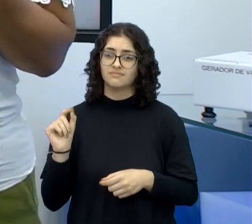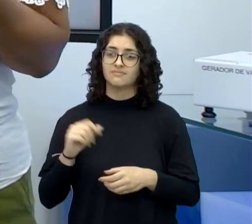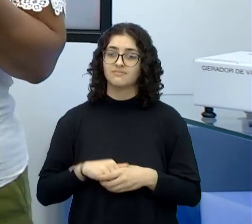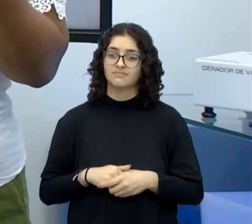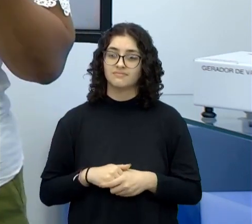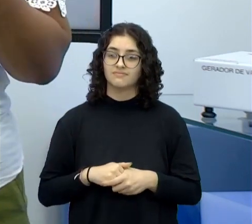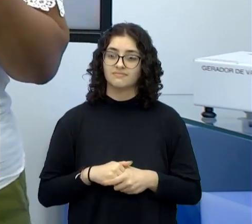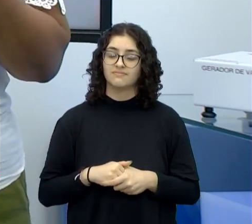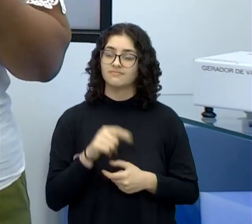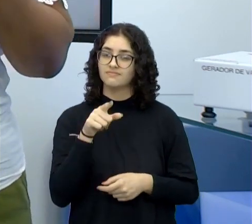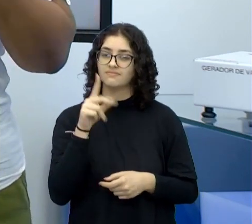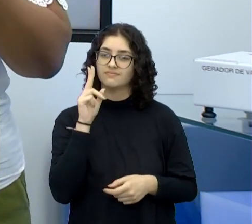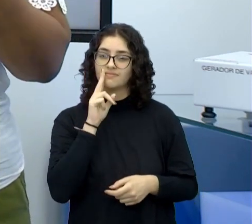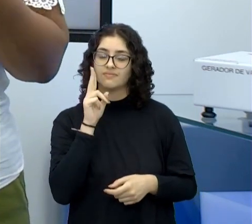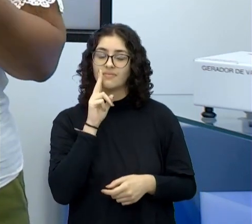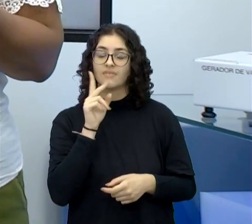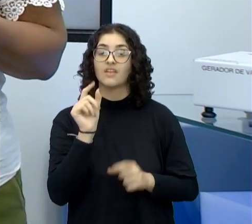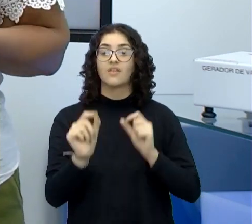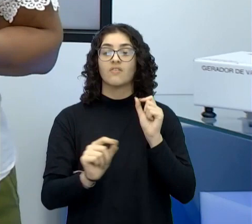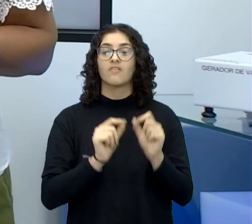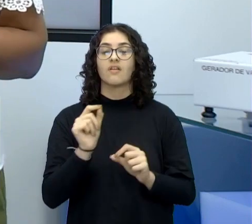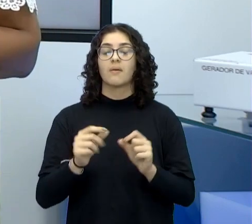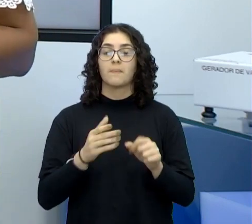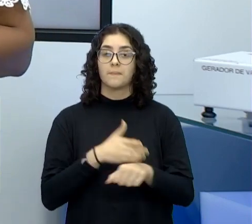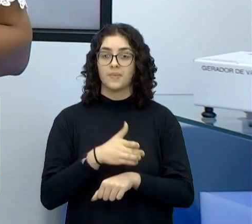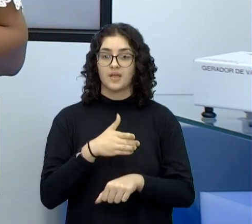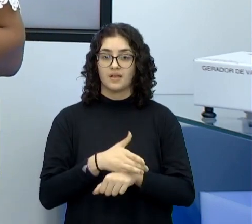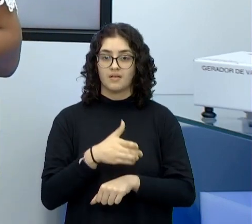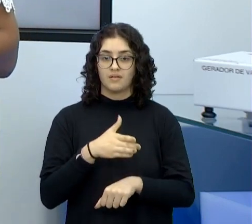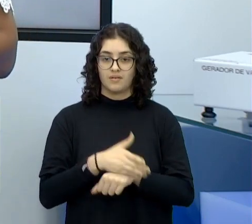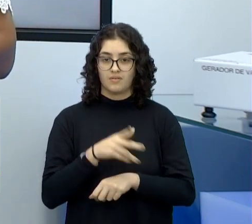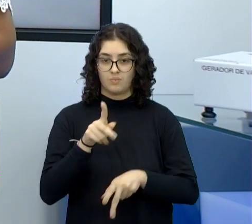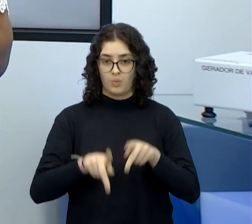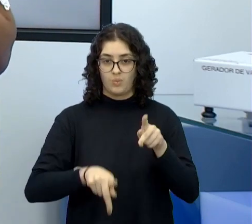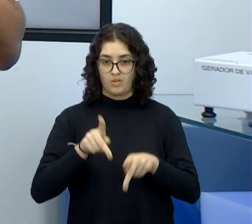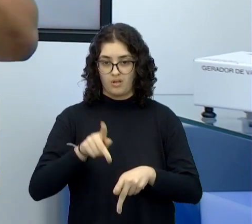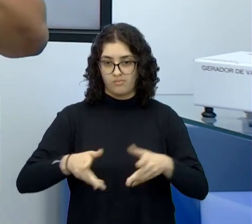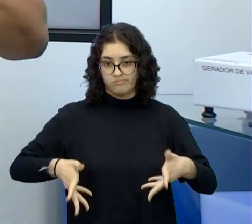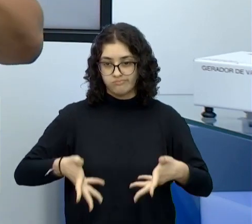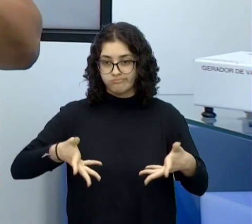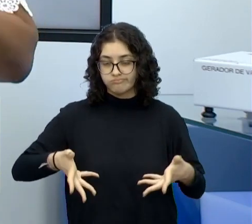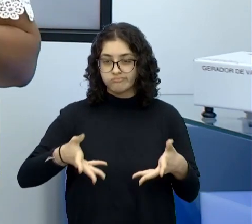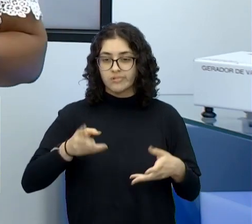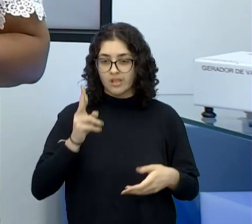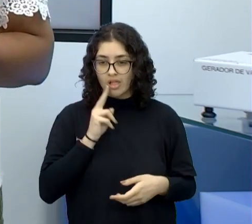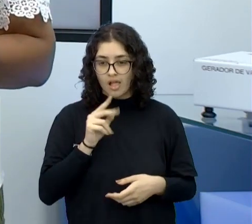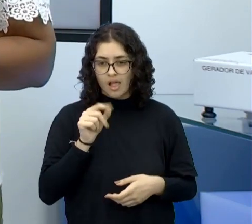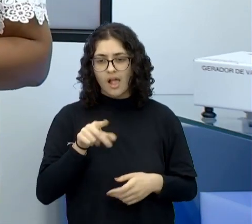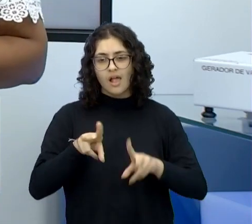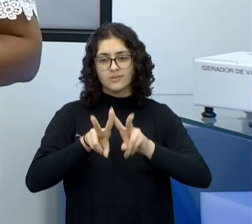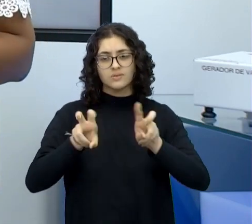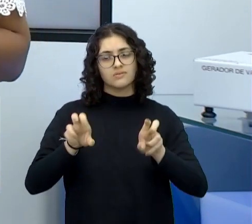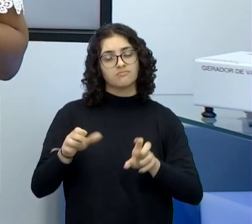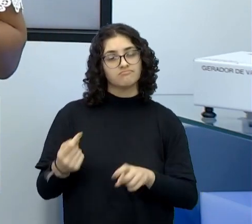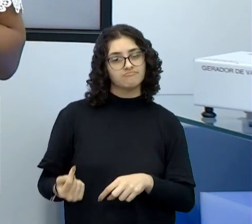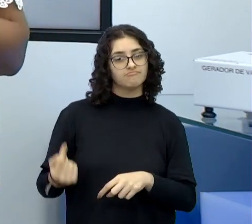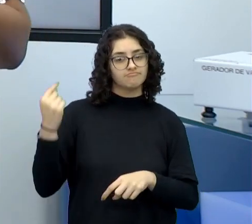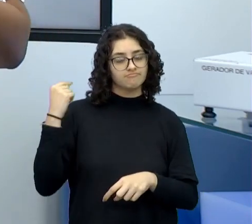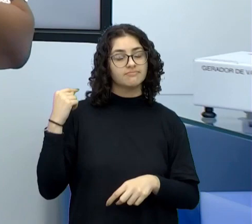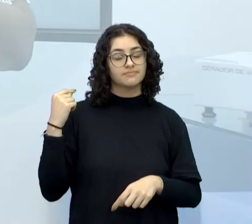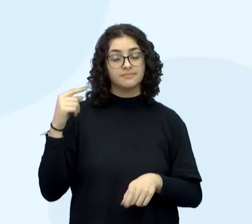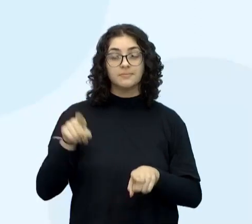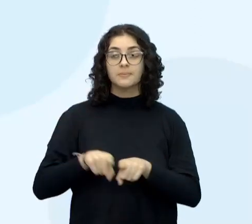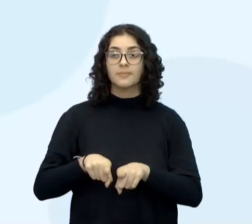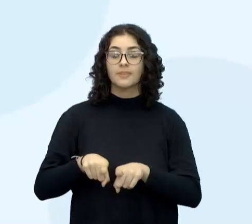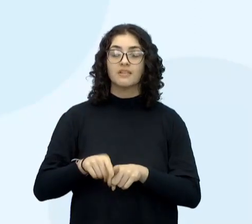Você recorda o que é uma participação popular? Esses são assuntos que vocês já trabalharam. E a questão,